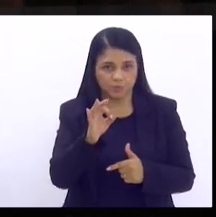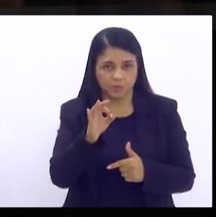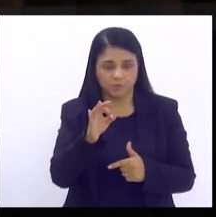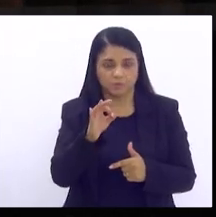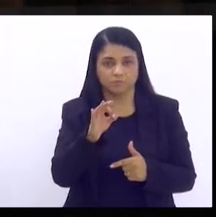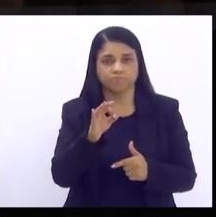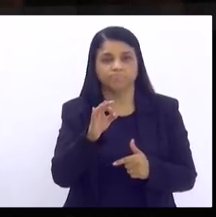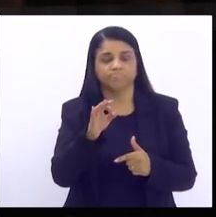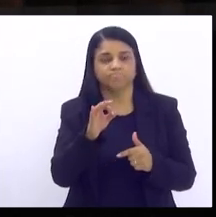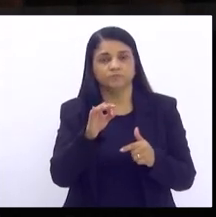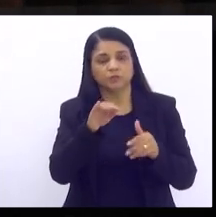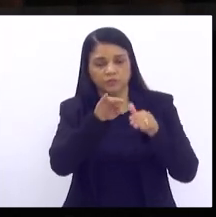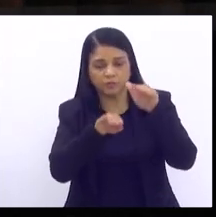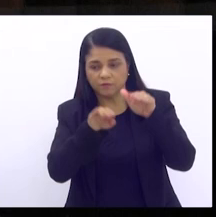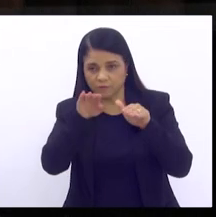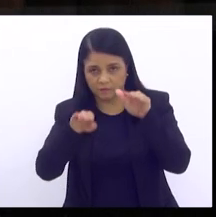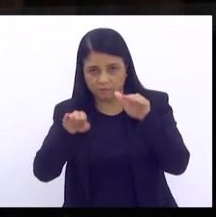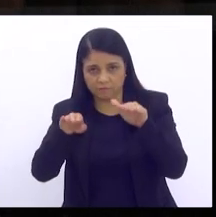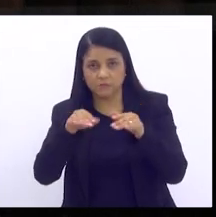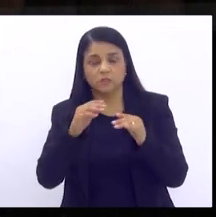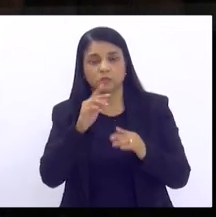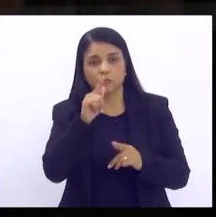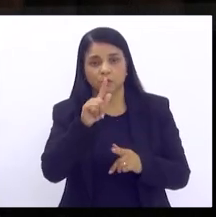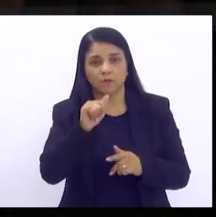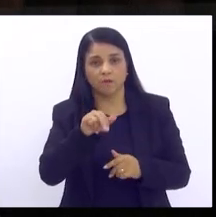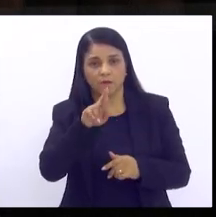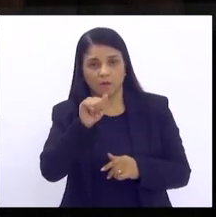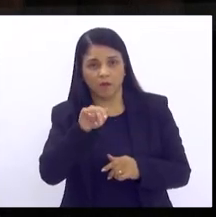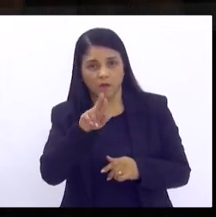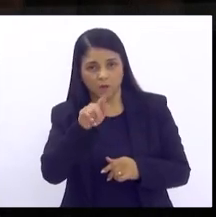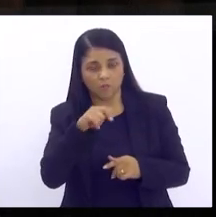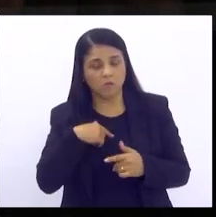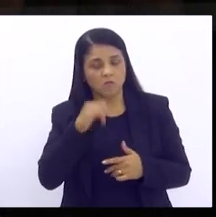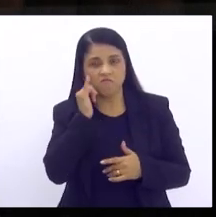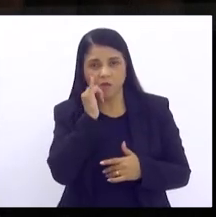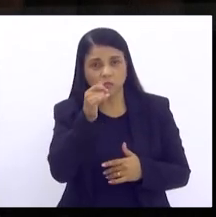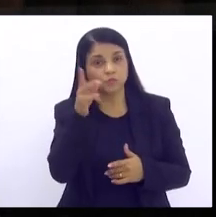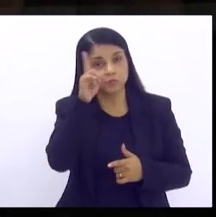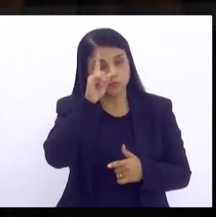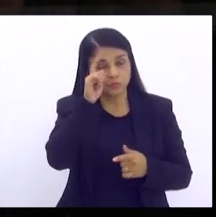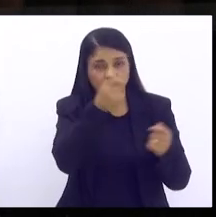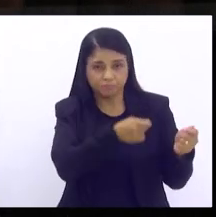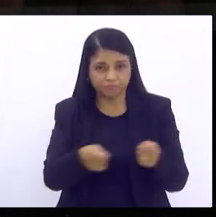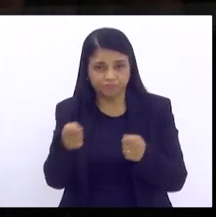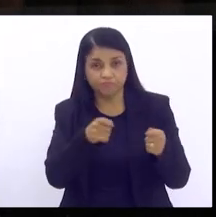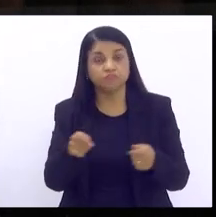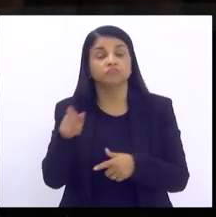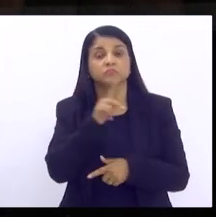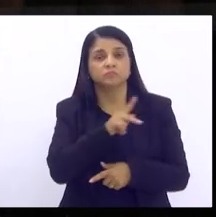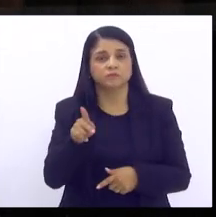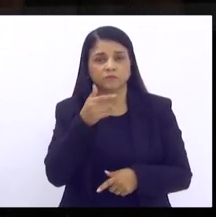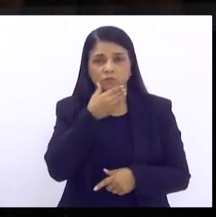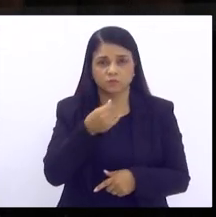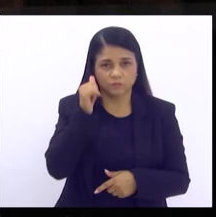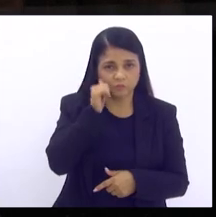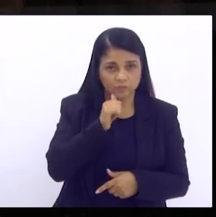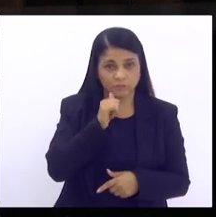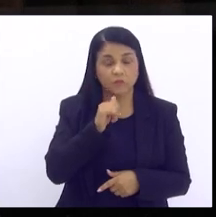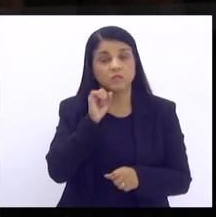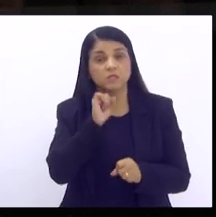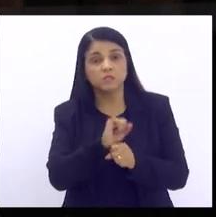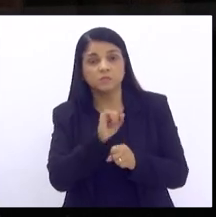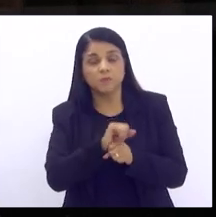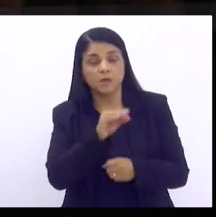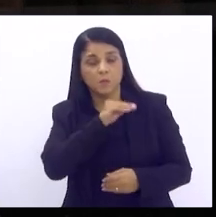cargos. Todos os dias eu lembro sobre isso aqui no plenário. E os professores e as professoras ainda aguardam